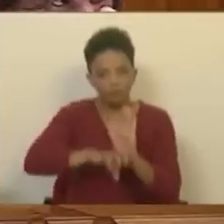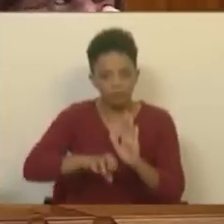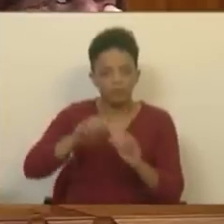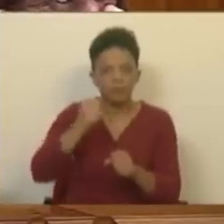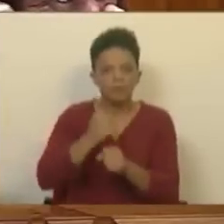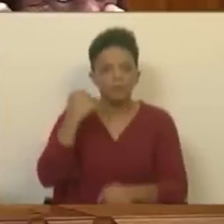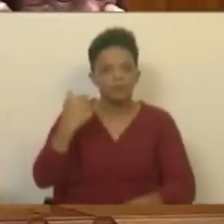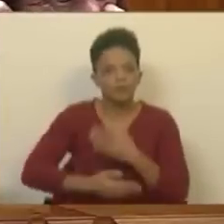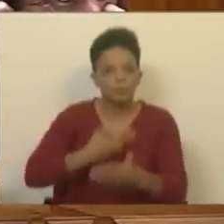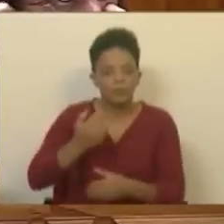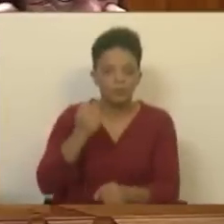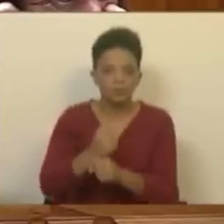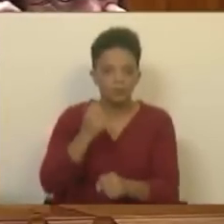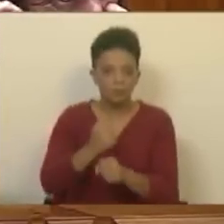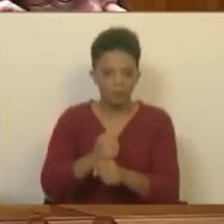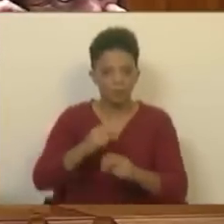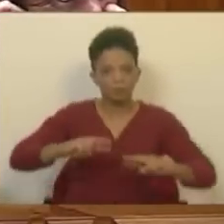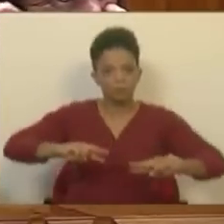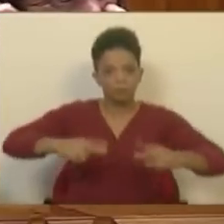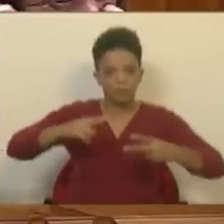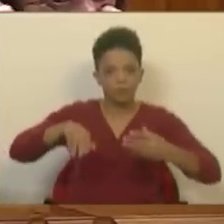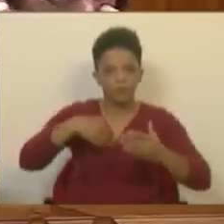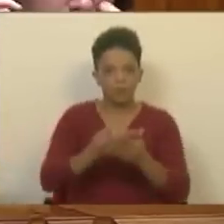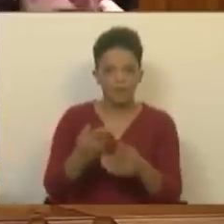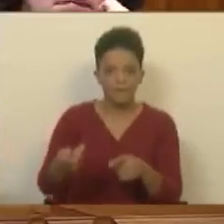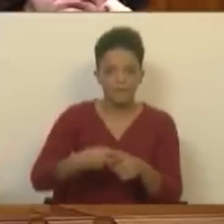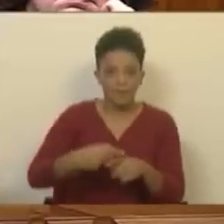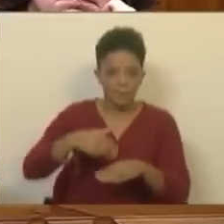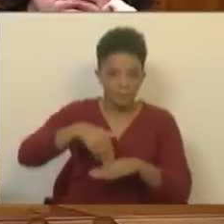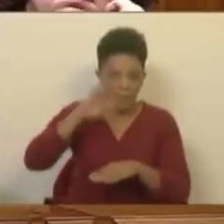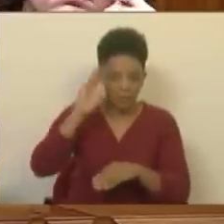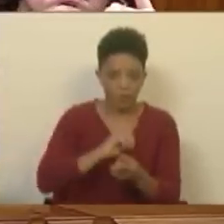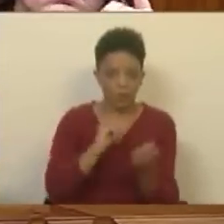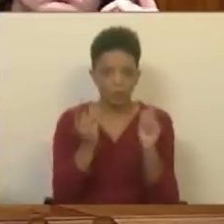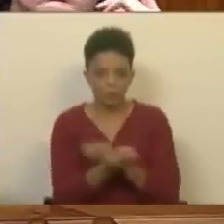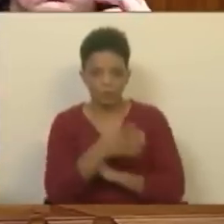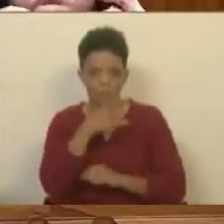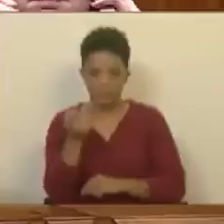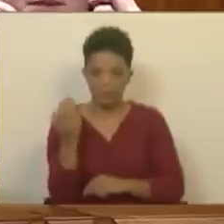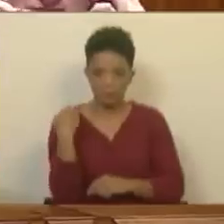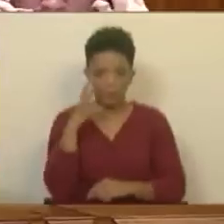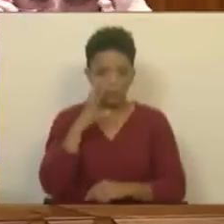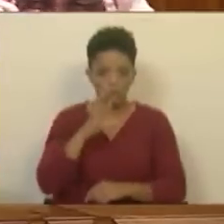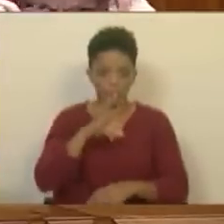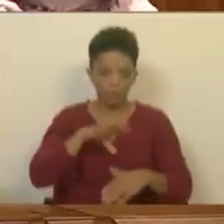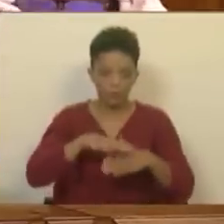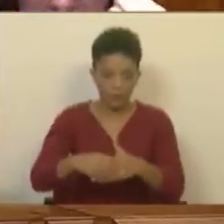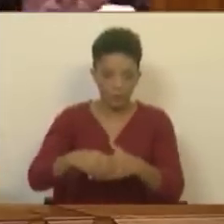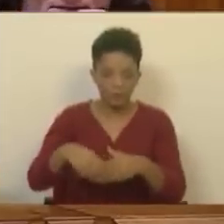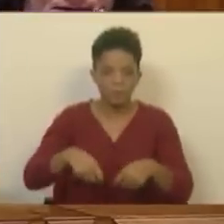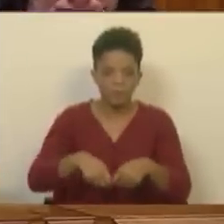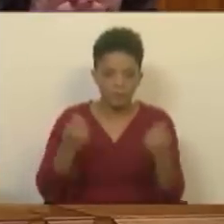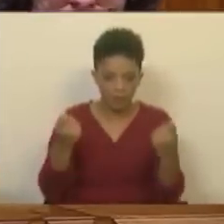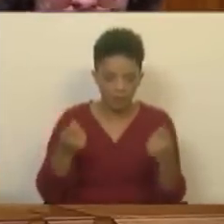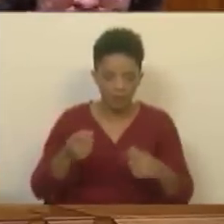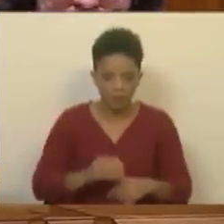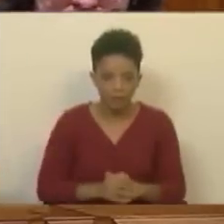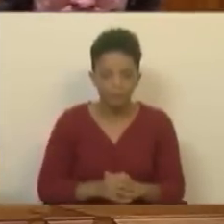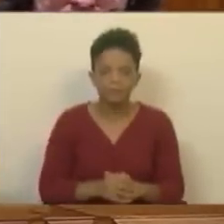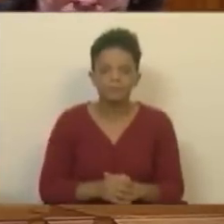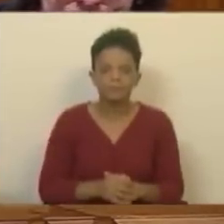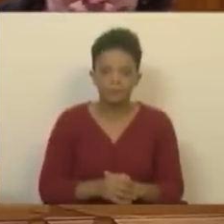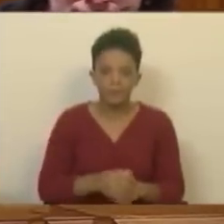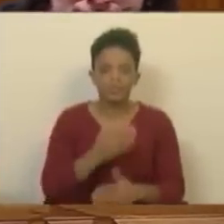de funcionamento da carreira para aquela se torna mais Atrativa ao contrário da polícia há pouco o líder partidário a